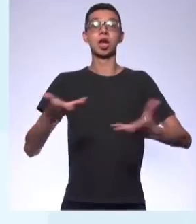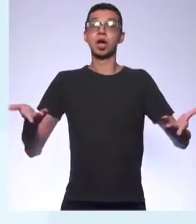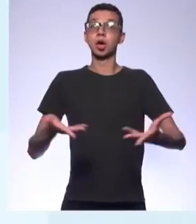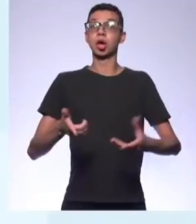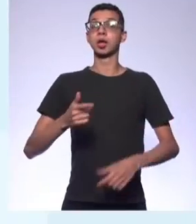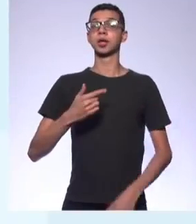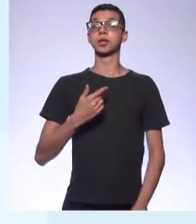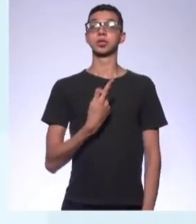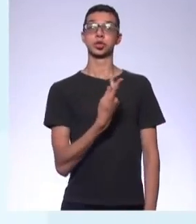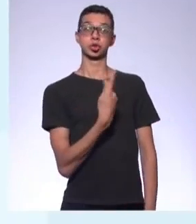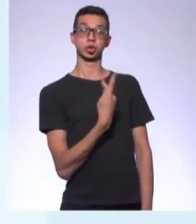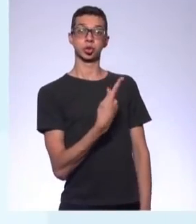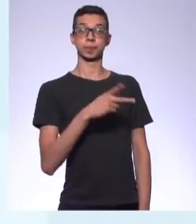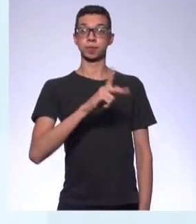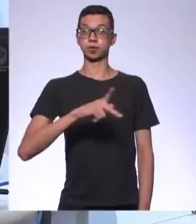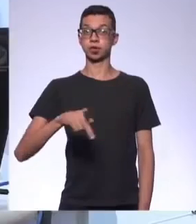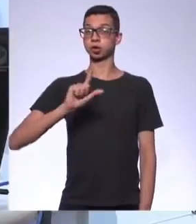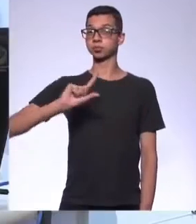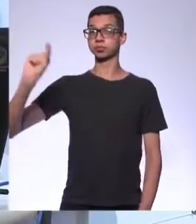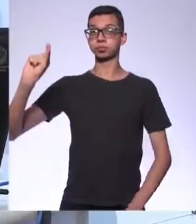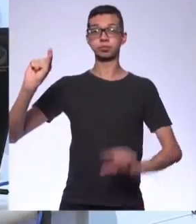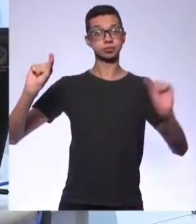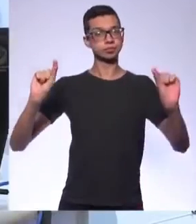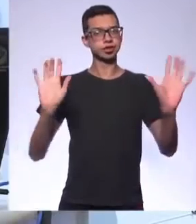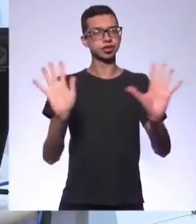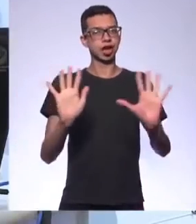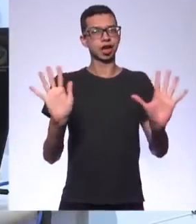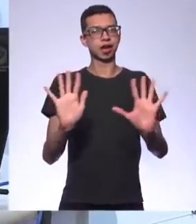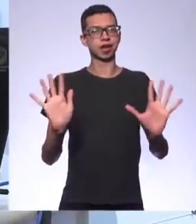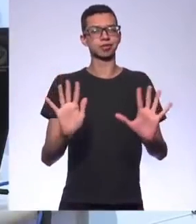professora Luíse. Tchau, tchau, pessoal. Até